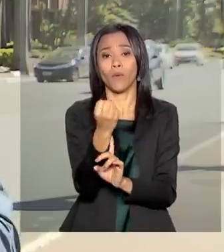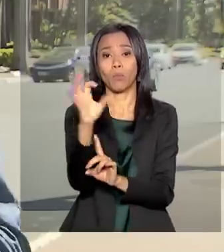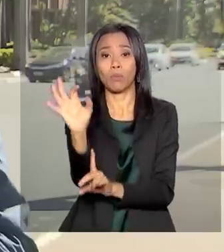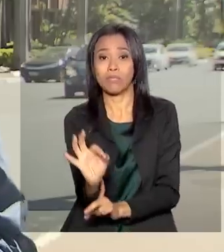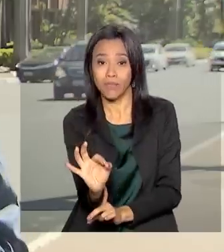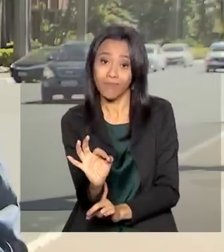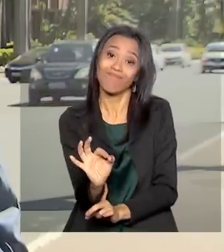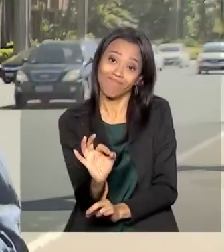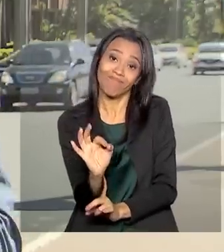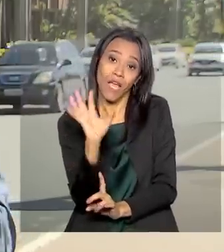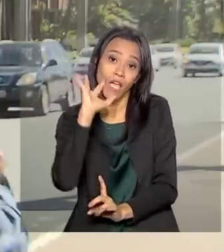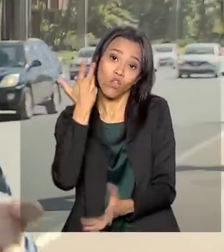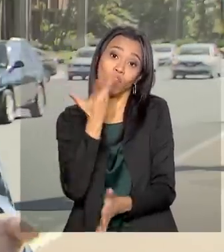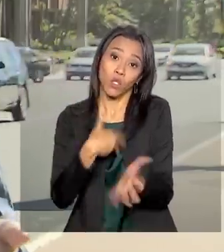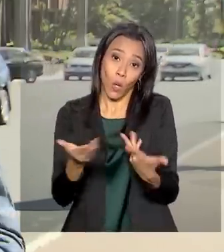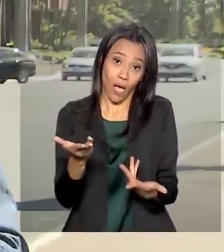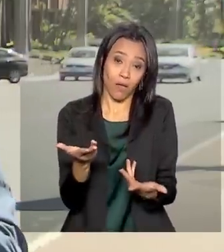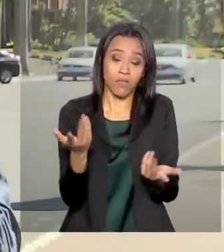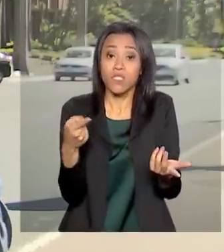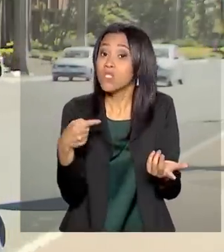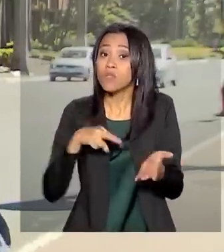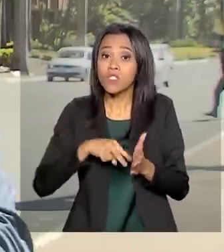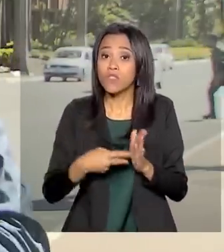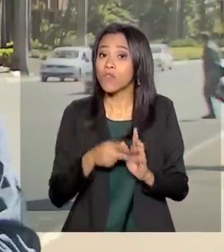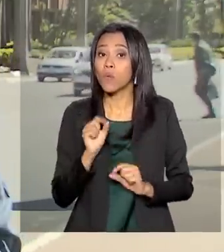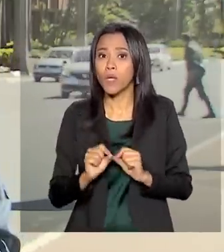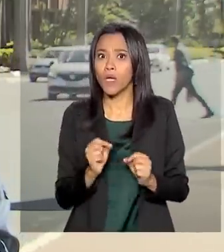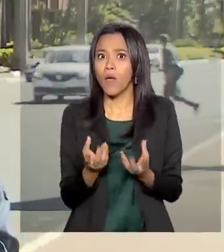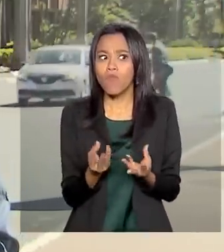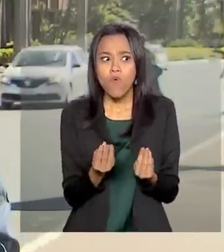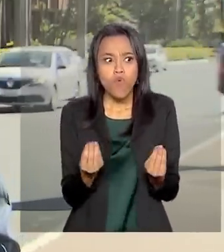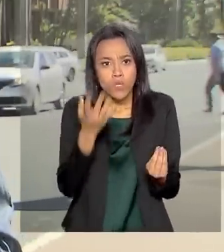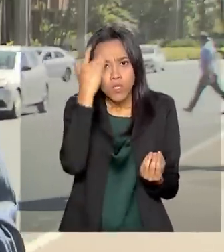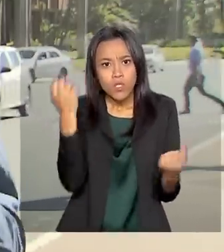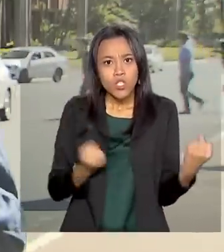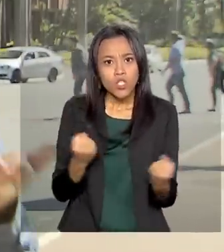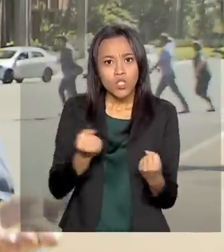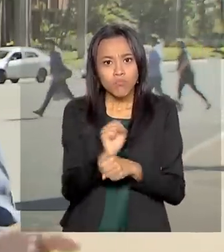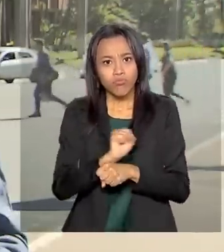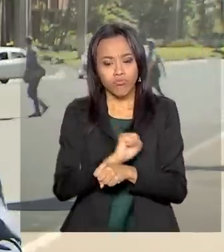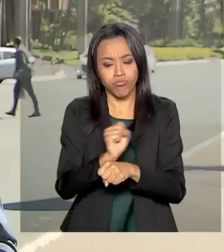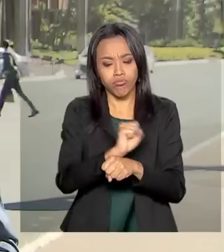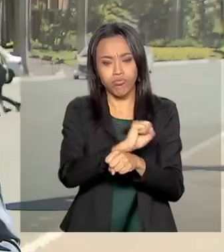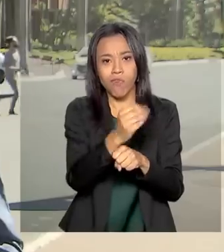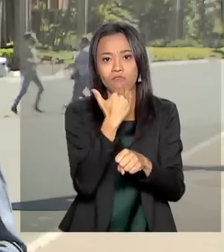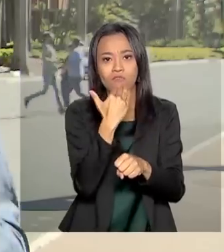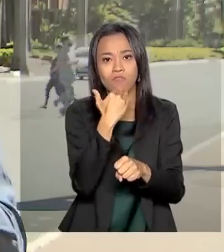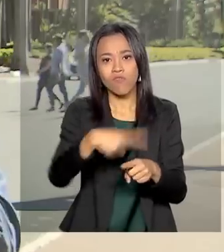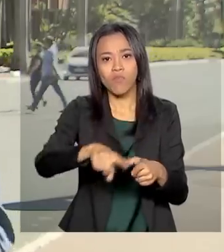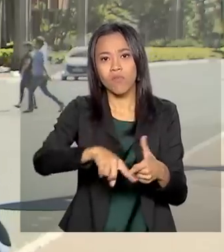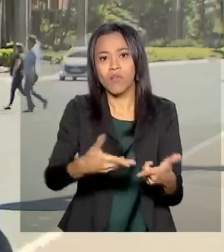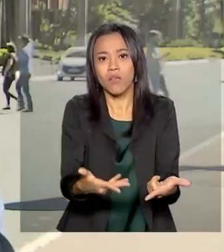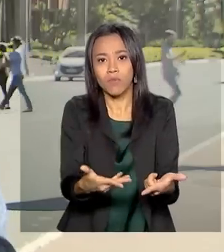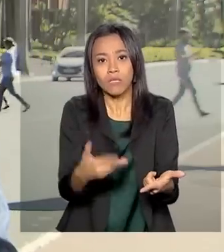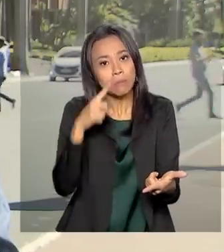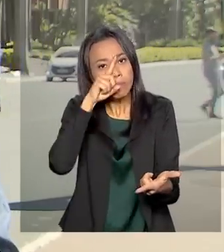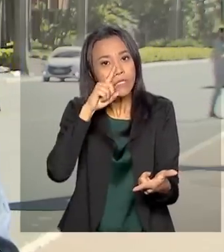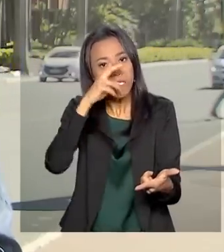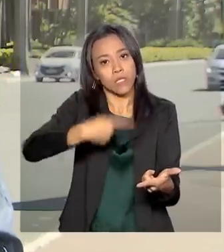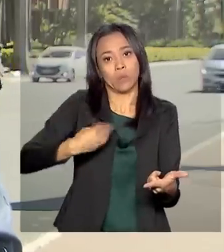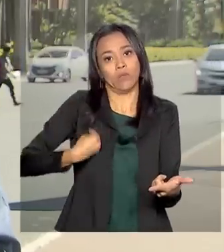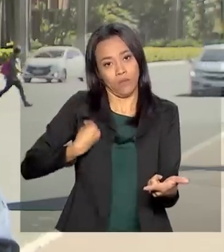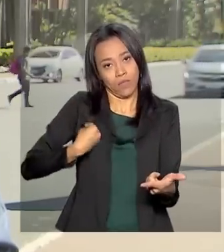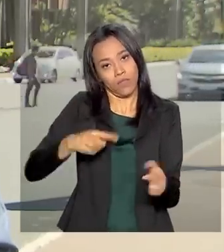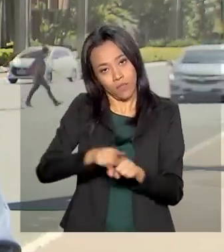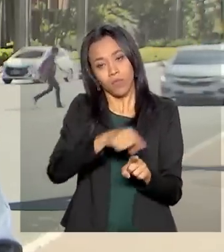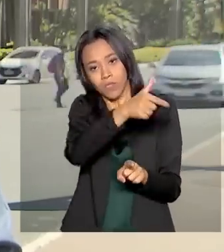fizeram a troca. Isso significa que muita gente está dirigindo veículos com defeito, colocando em risco a sua vida